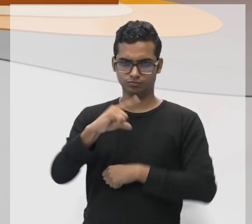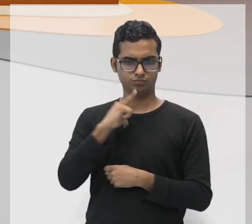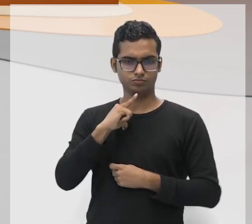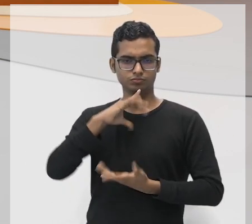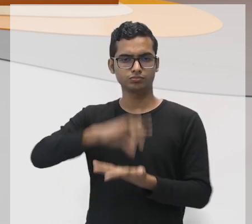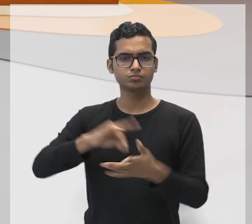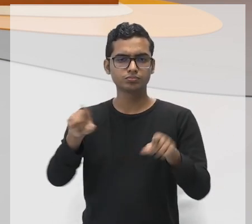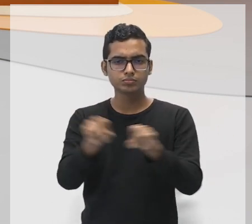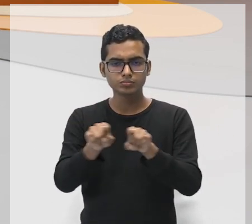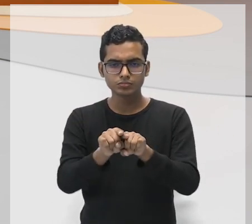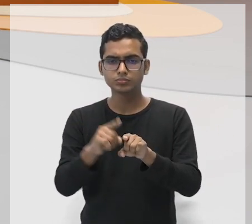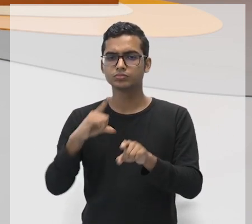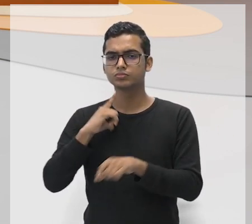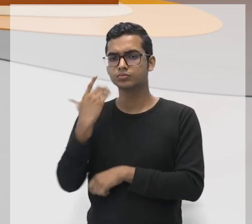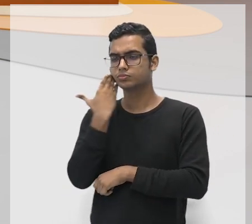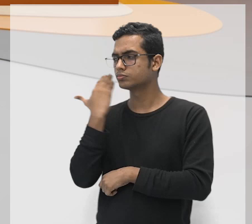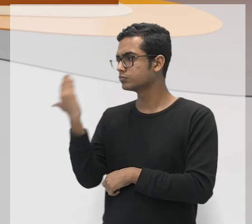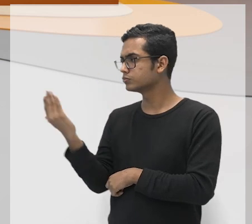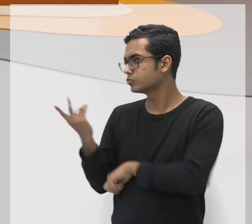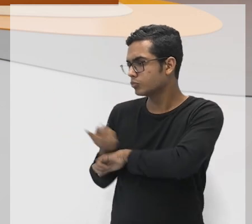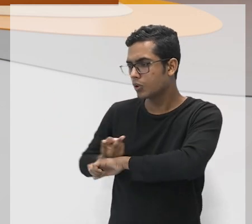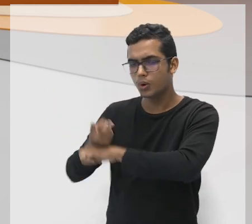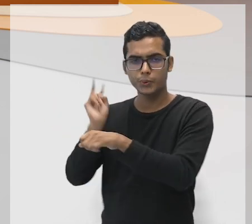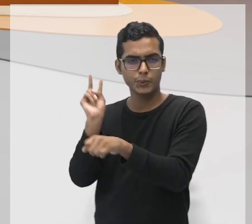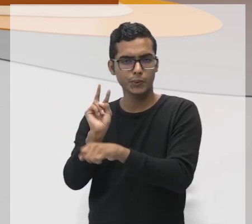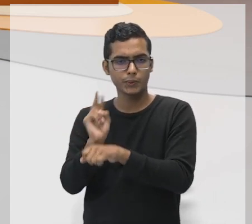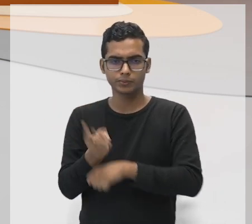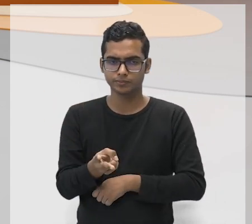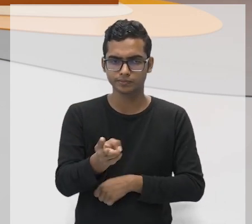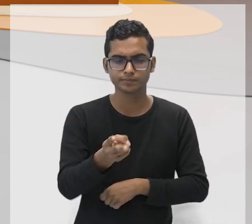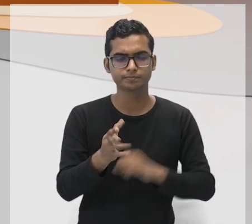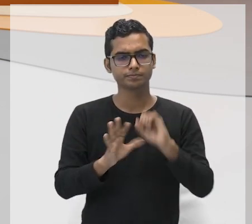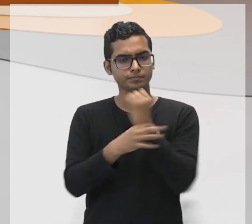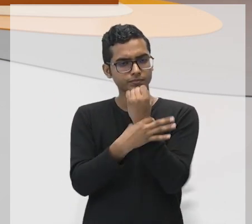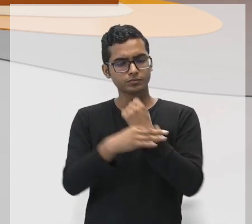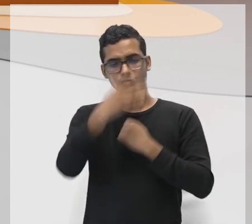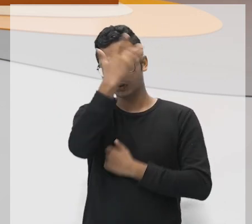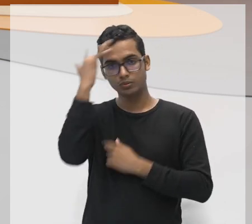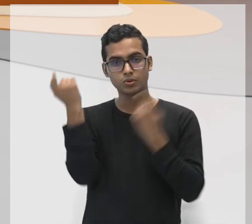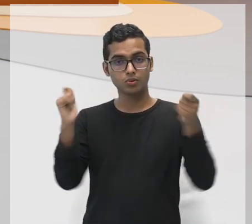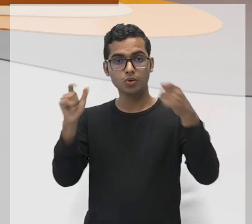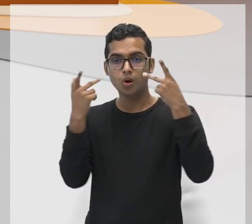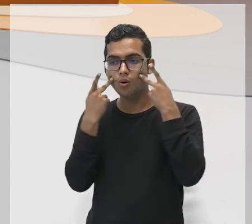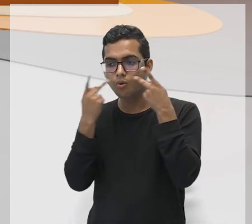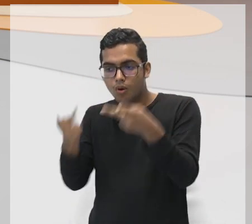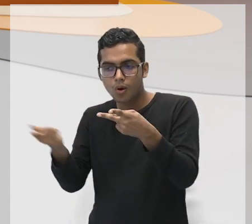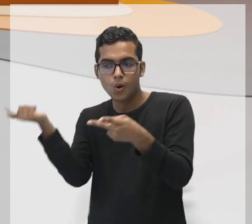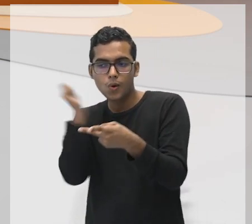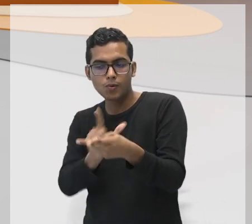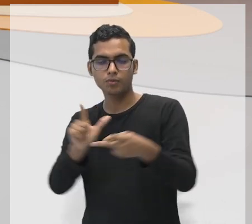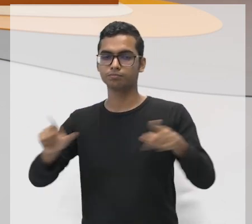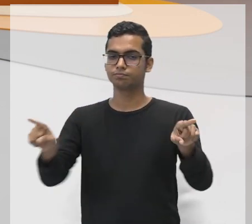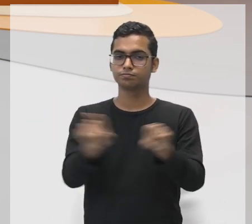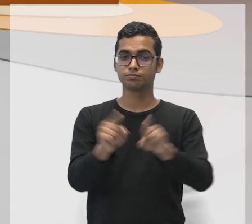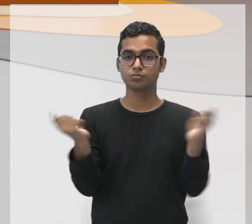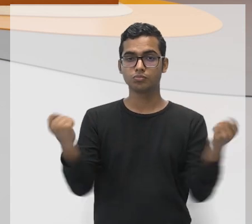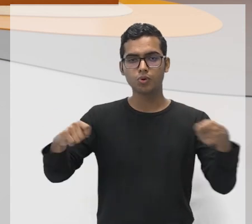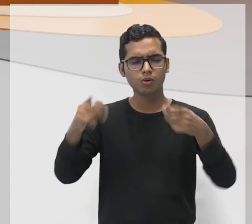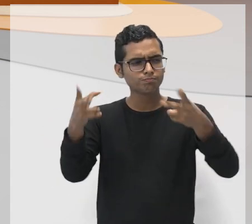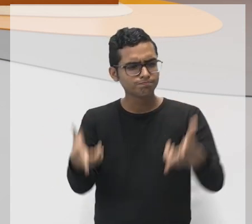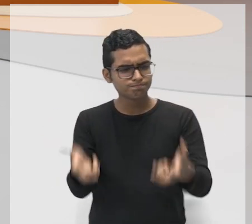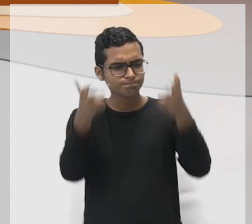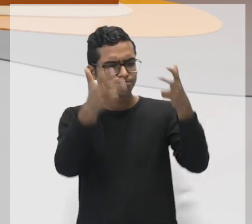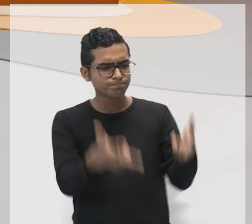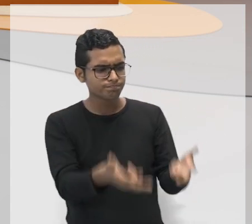economicamente, mas ainda assim se busca preservar. Então, as pessoas podem ir a esse local, elas podem explorar de